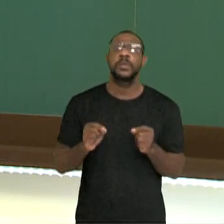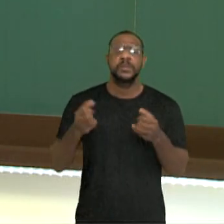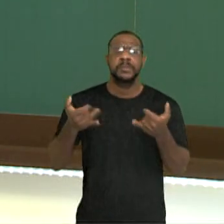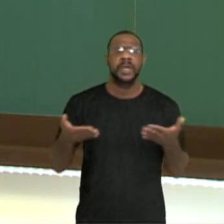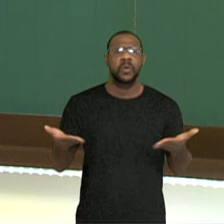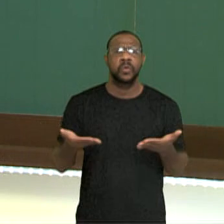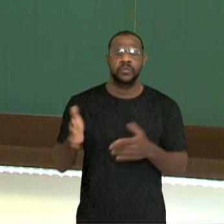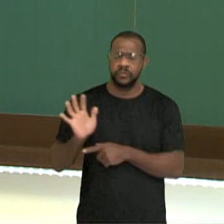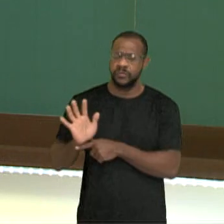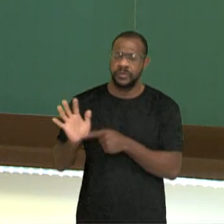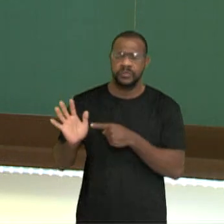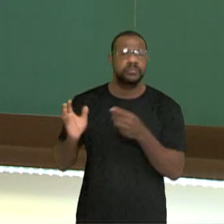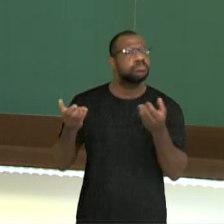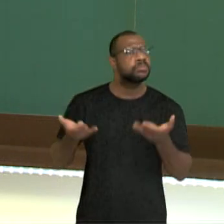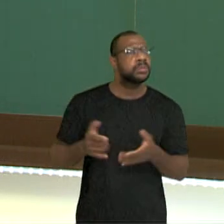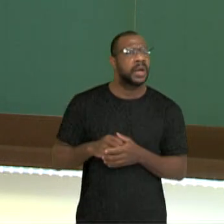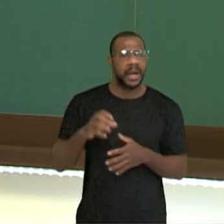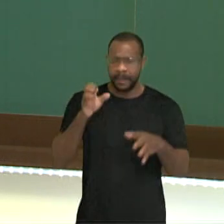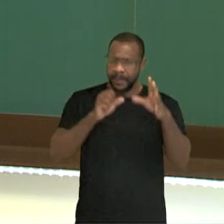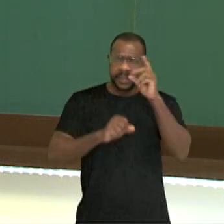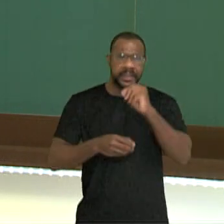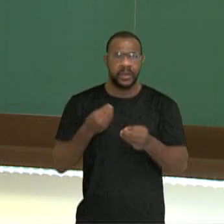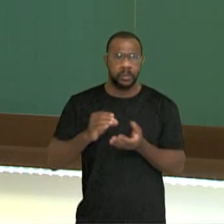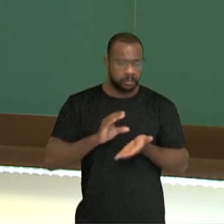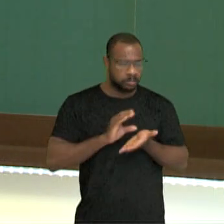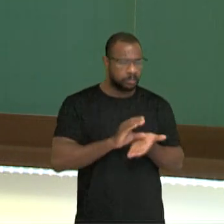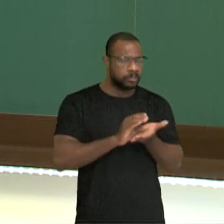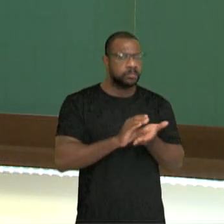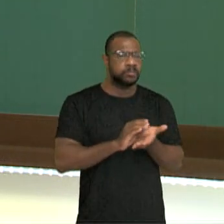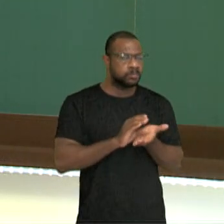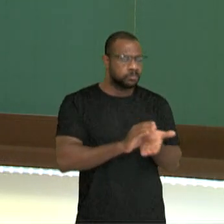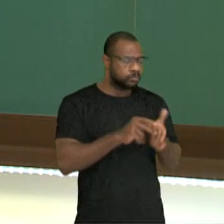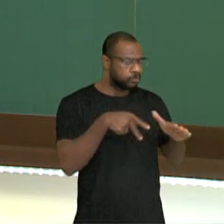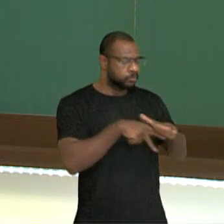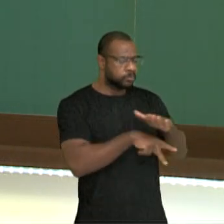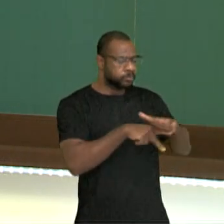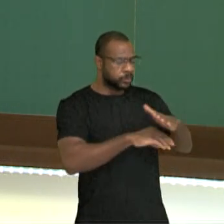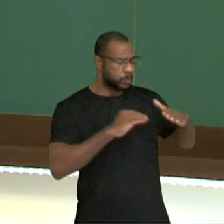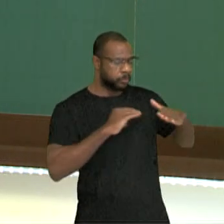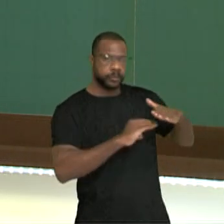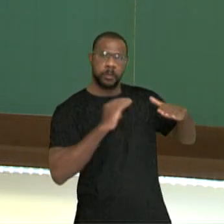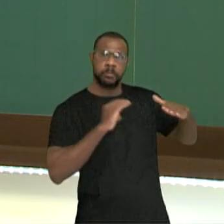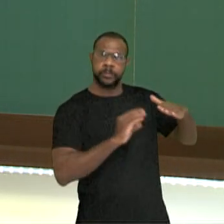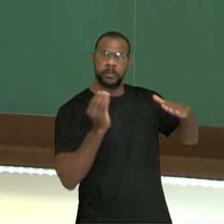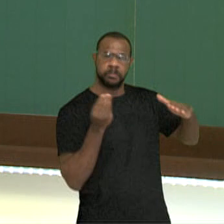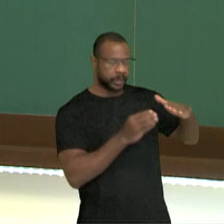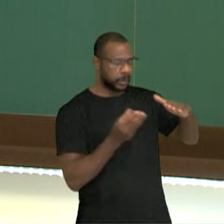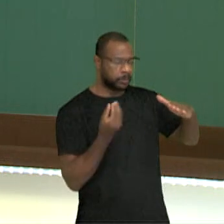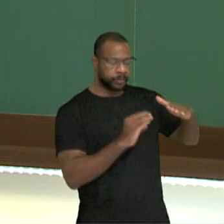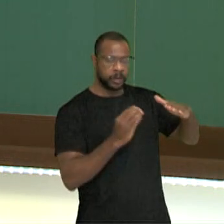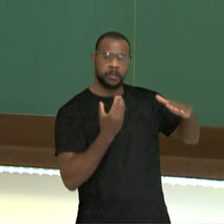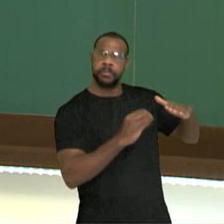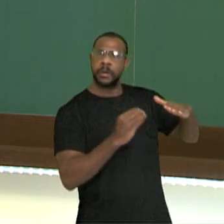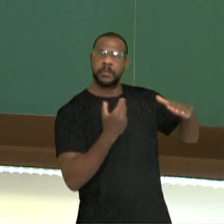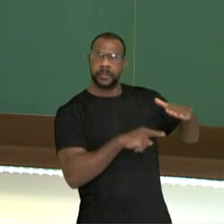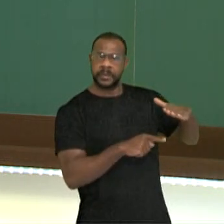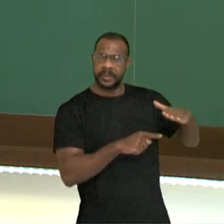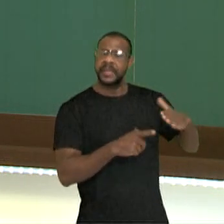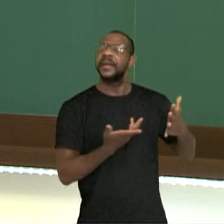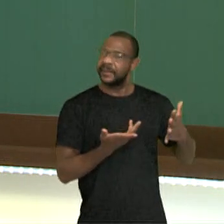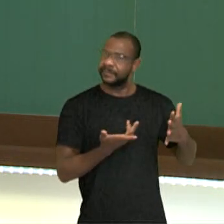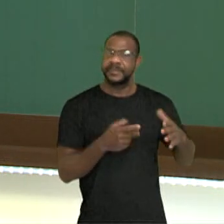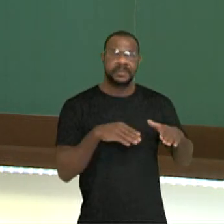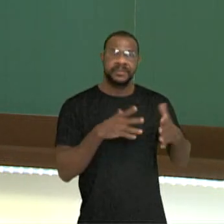Primeira coisa, aprender sobre o investimento da poupança, que é o investimento mais tradicional da família brasileira e